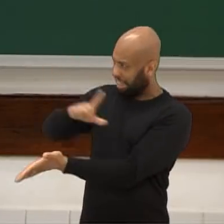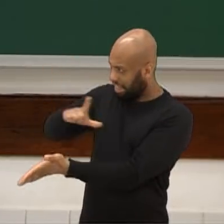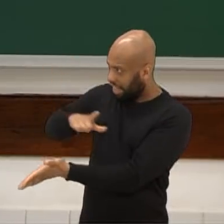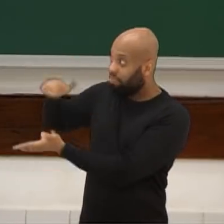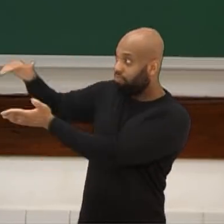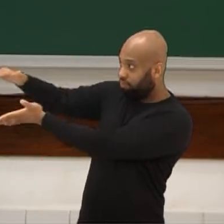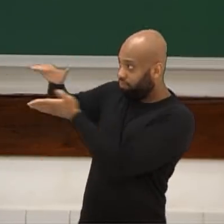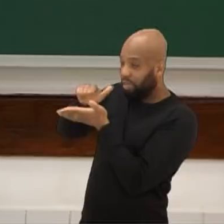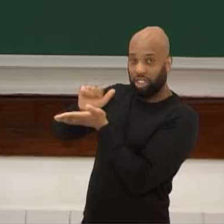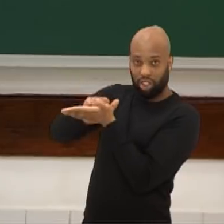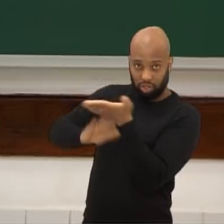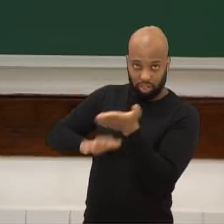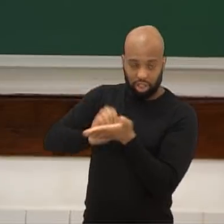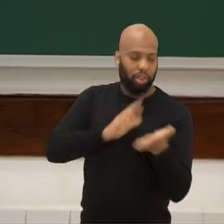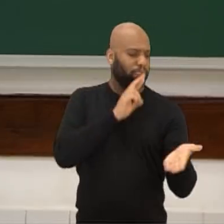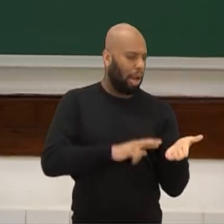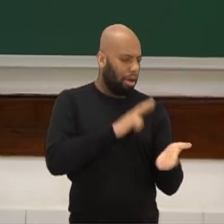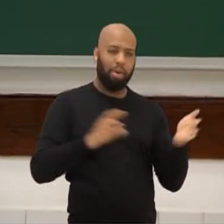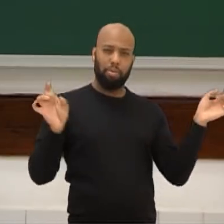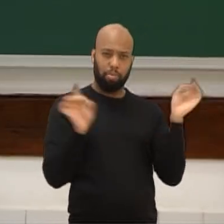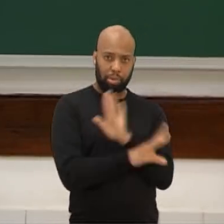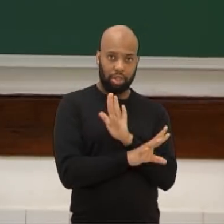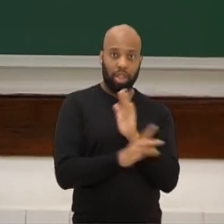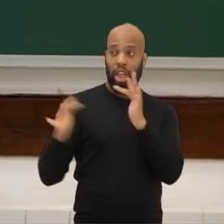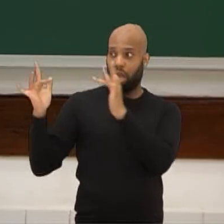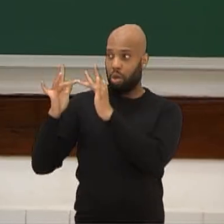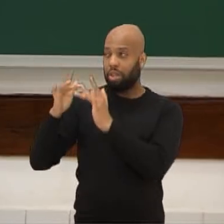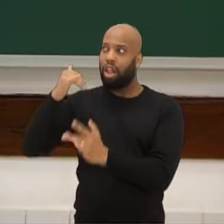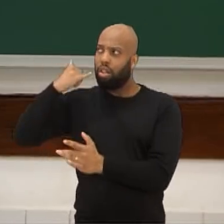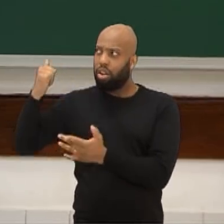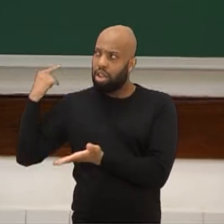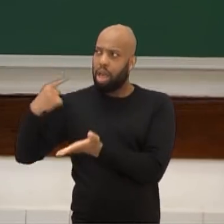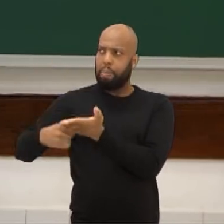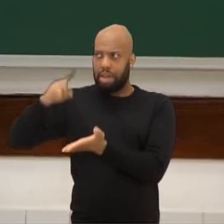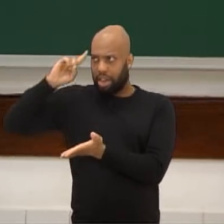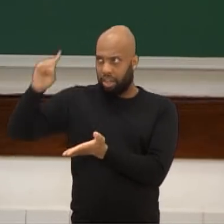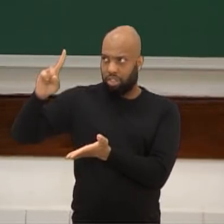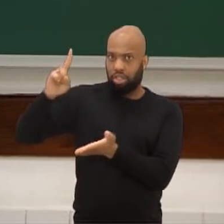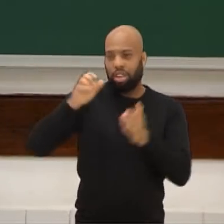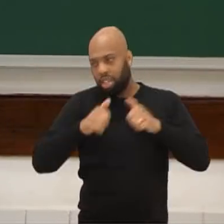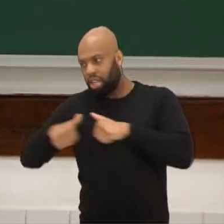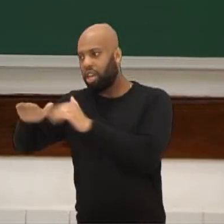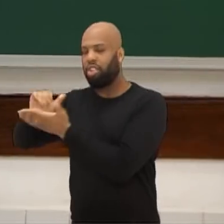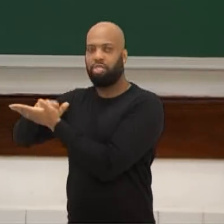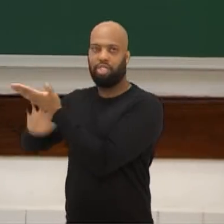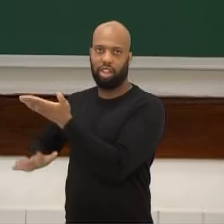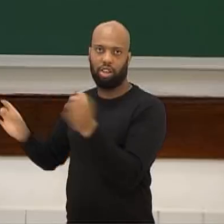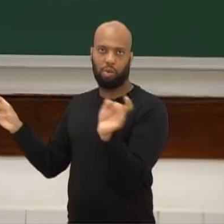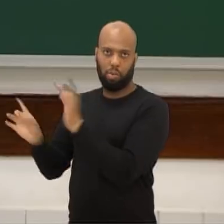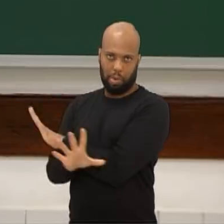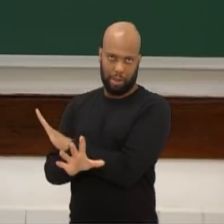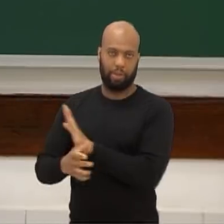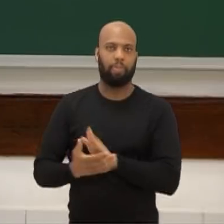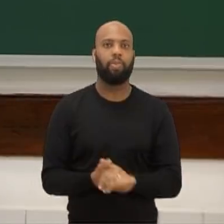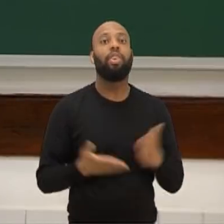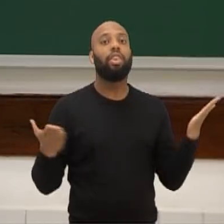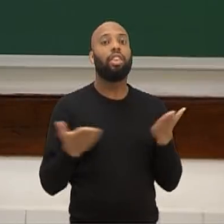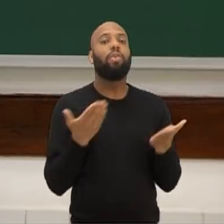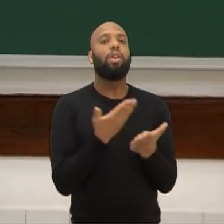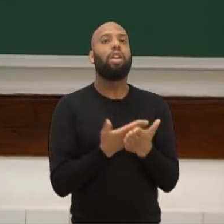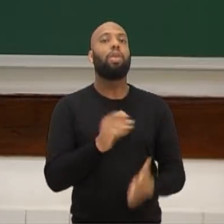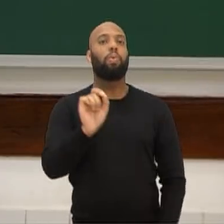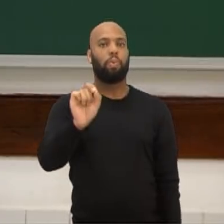e posteriormente devolver esse material na escola respondido. Ok? Então vamos retornar aí para a aula de